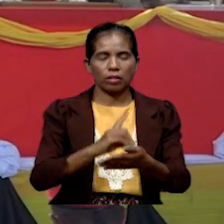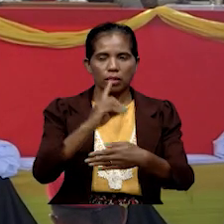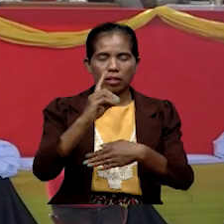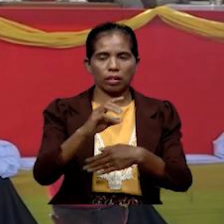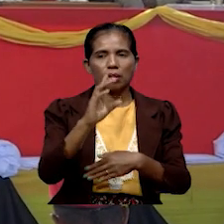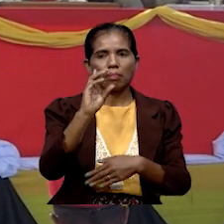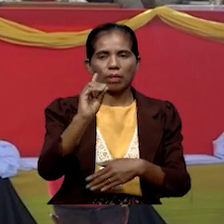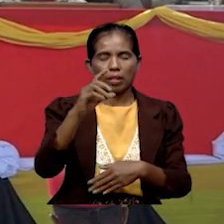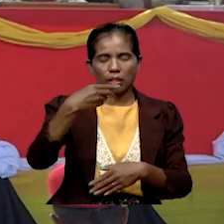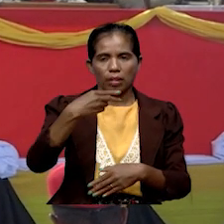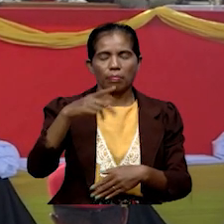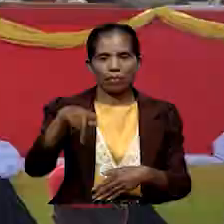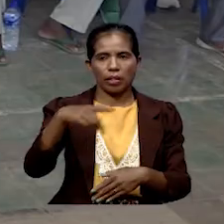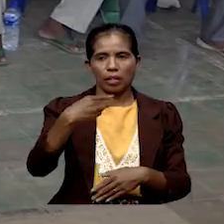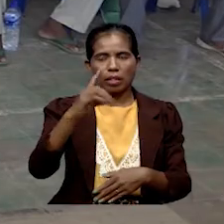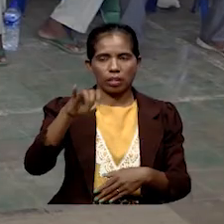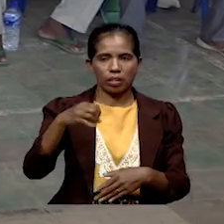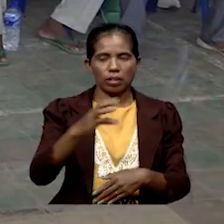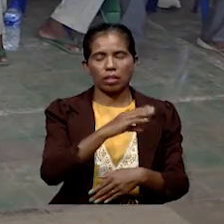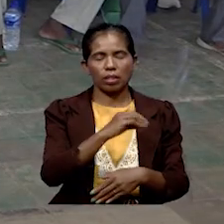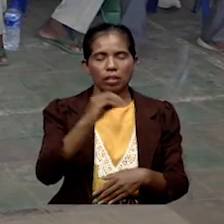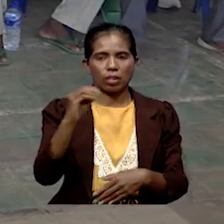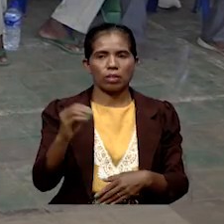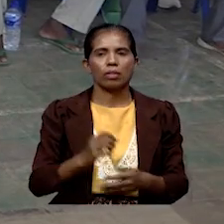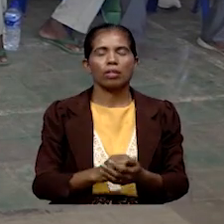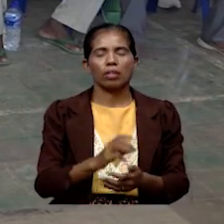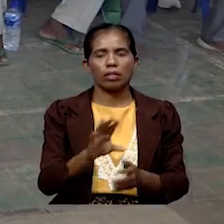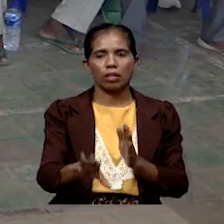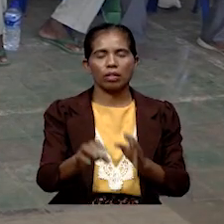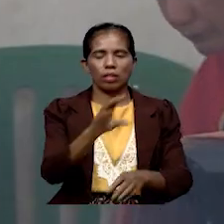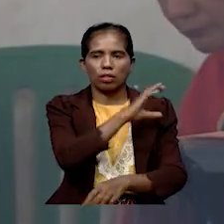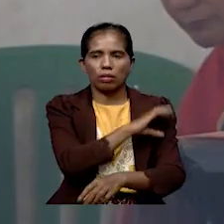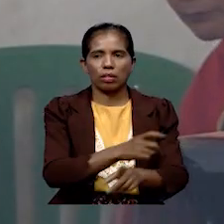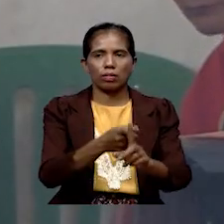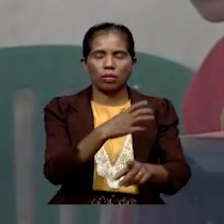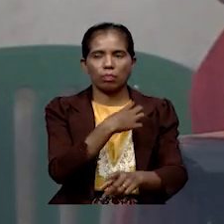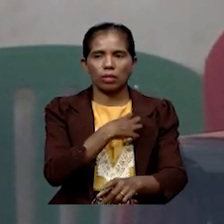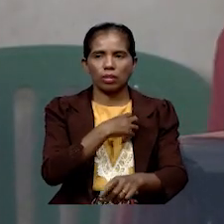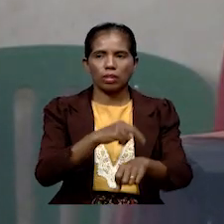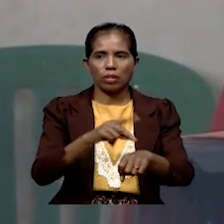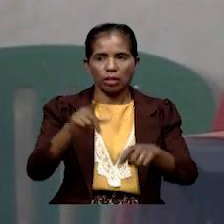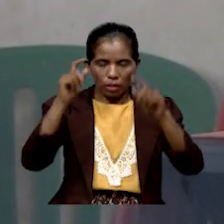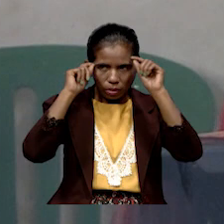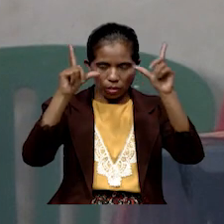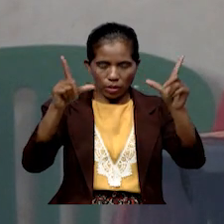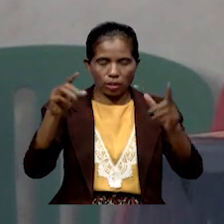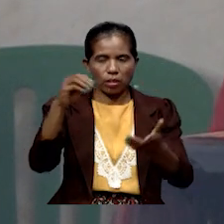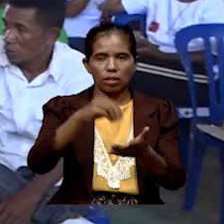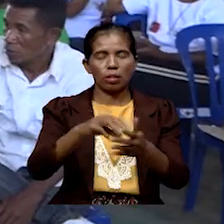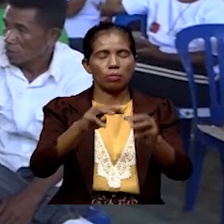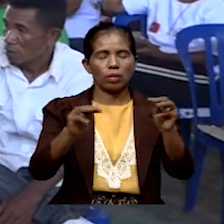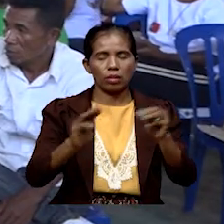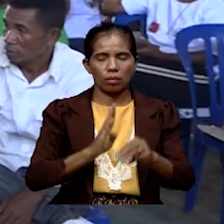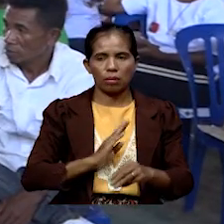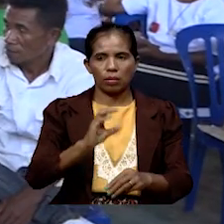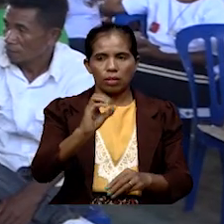na Justiça, no observador internacional União Europeia, no mos reta em segurança, o seu Polícia Nacional Timor-Leste, nebe destaca e o município